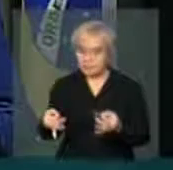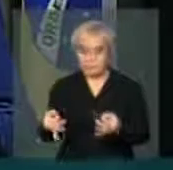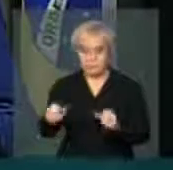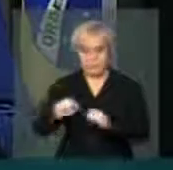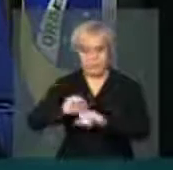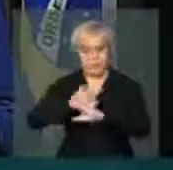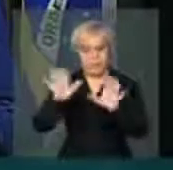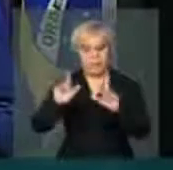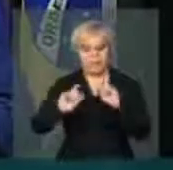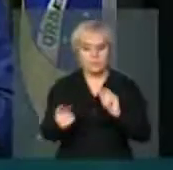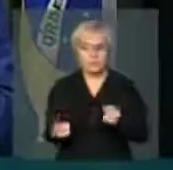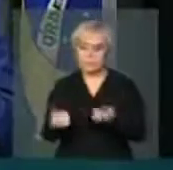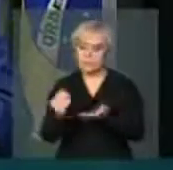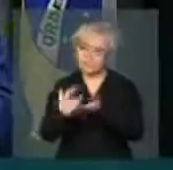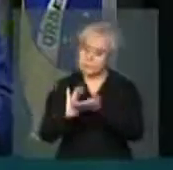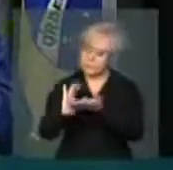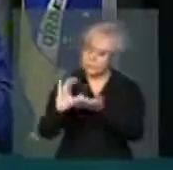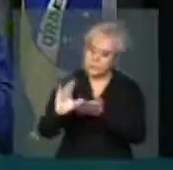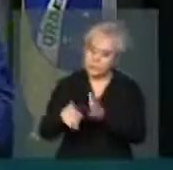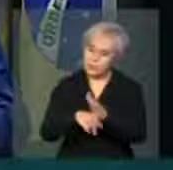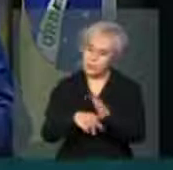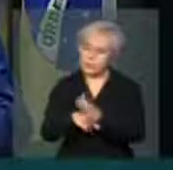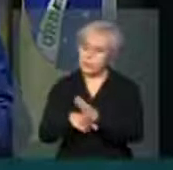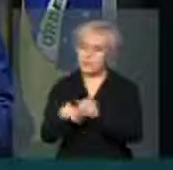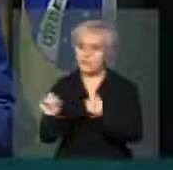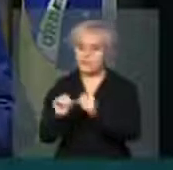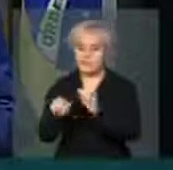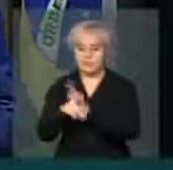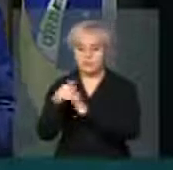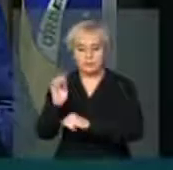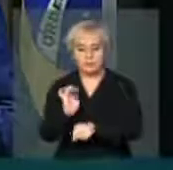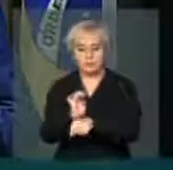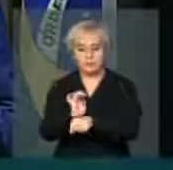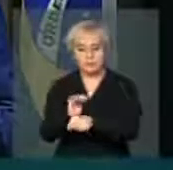lógico que esses recursos fossem aplicados ali.